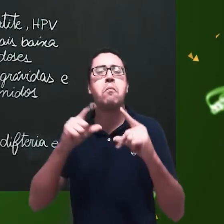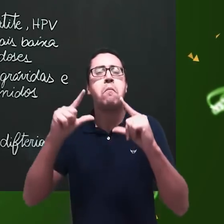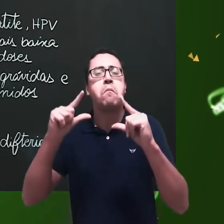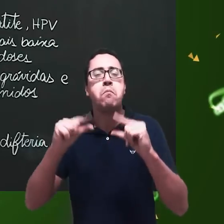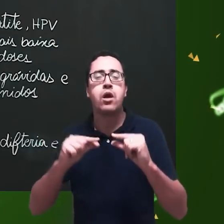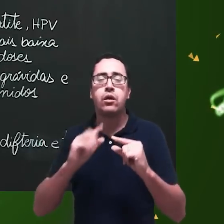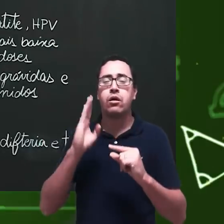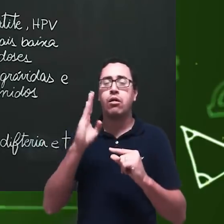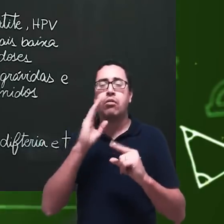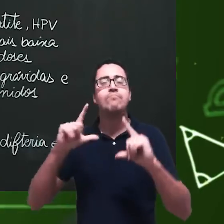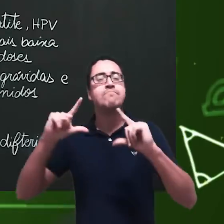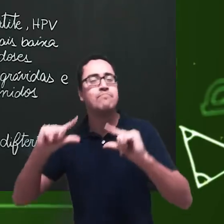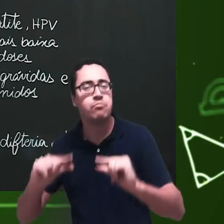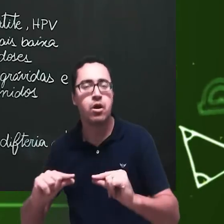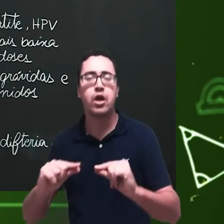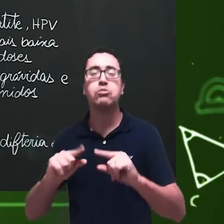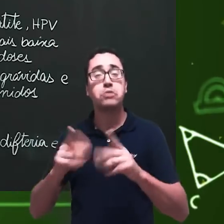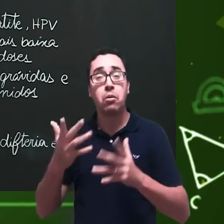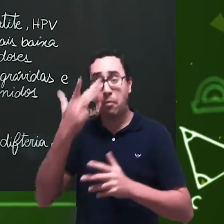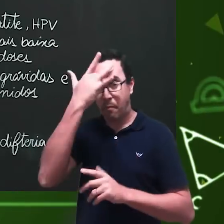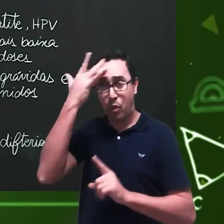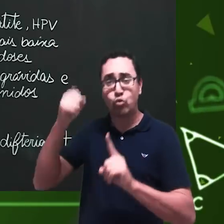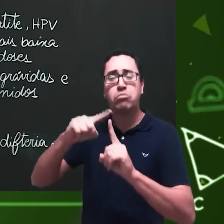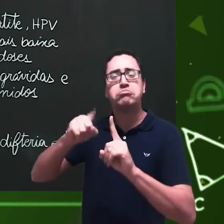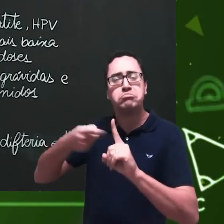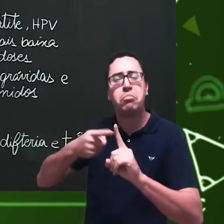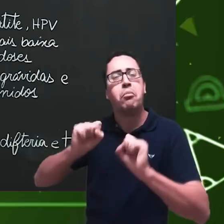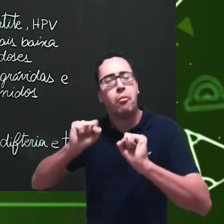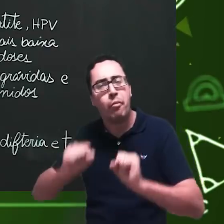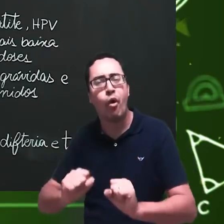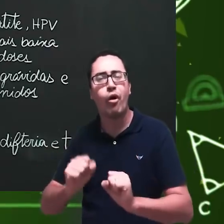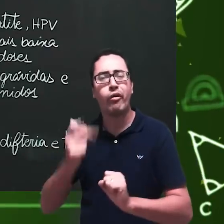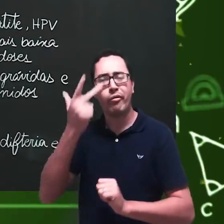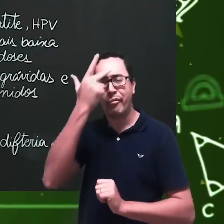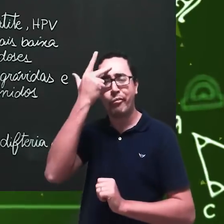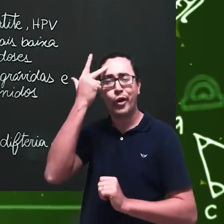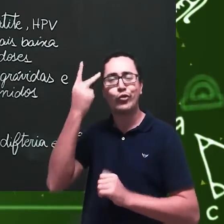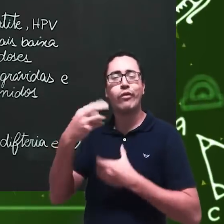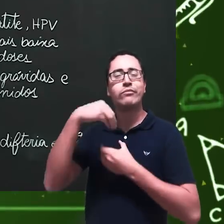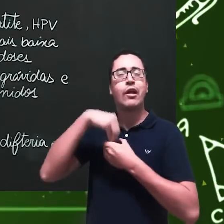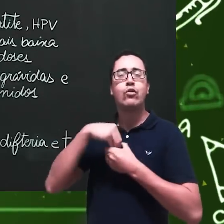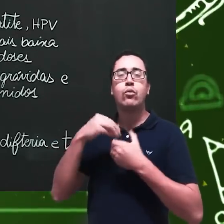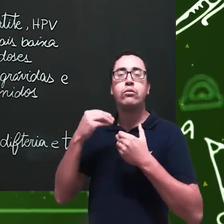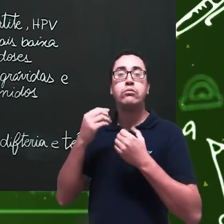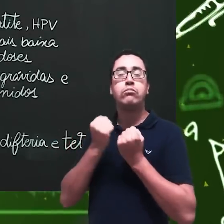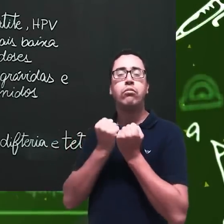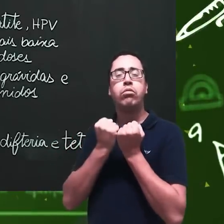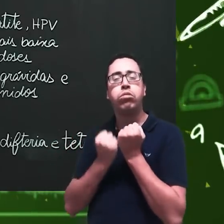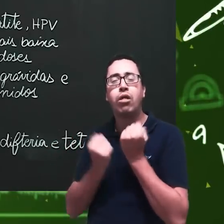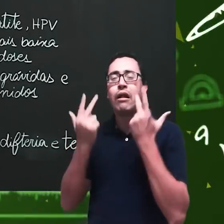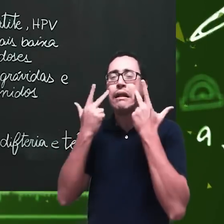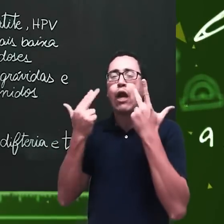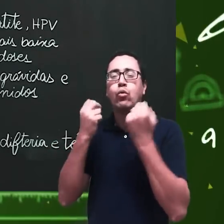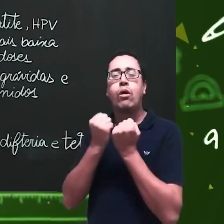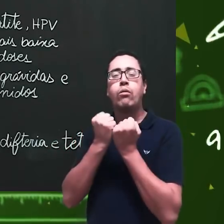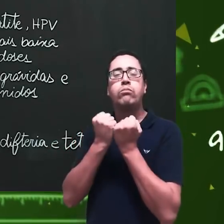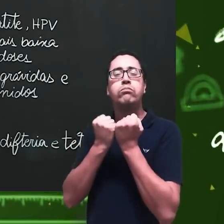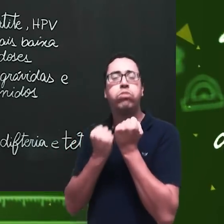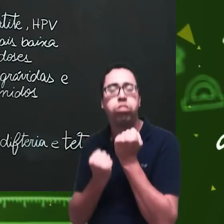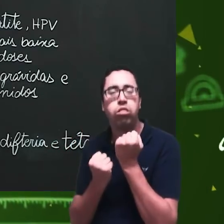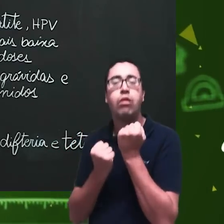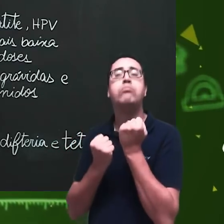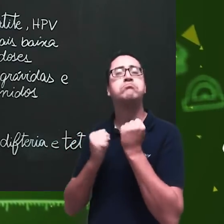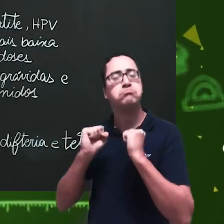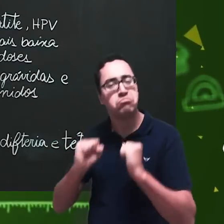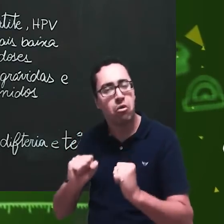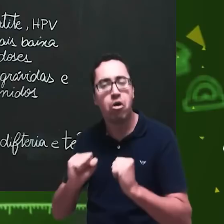para grávidas, para os imunodeprimidos, tá? Então, apesar dela ter uma resposta menos intensa, tomando aí as doses direitinho,